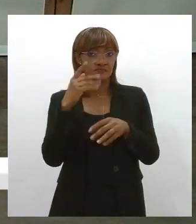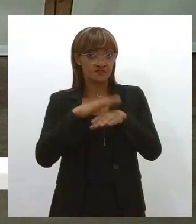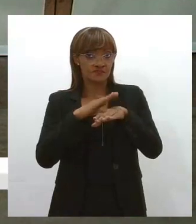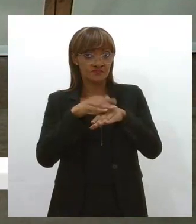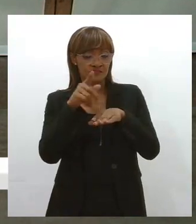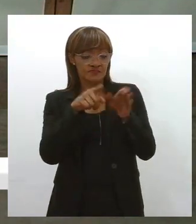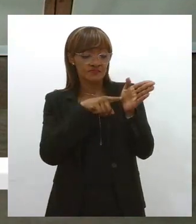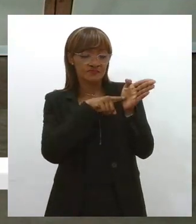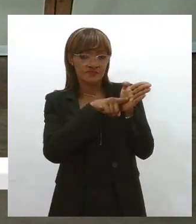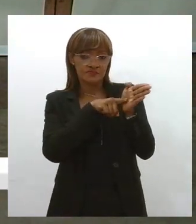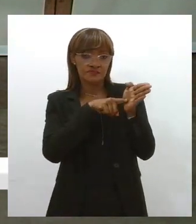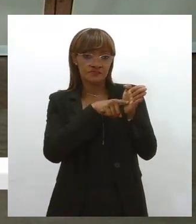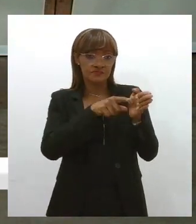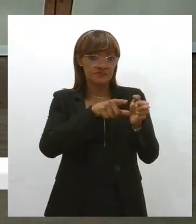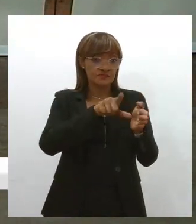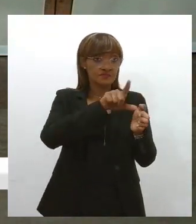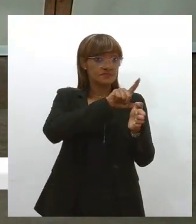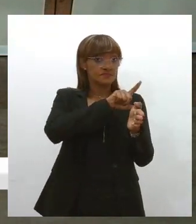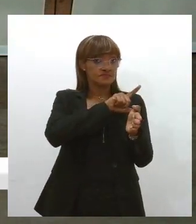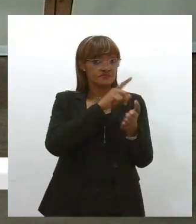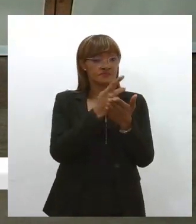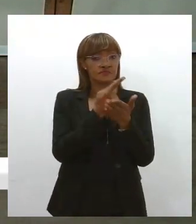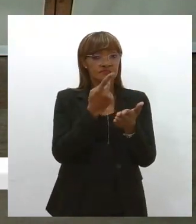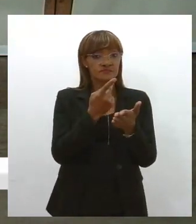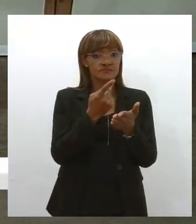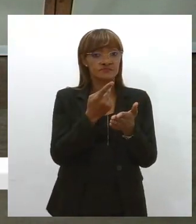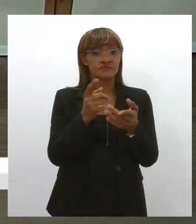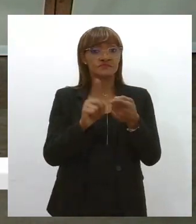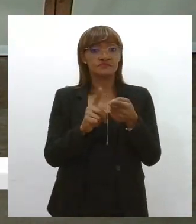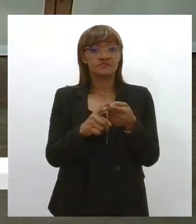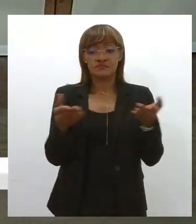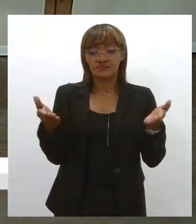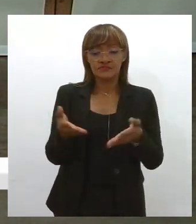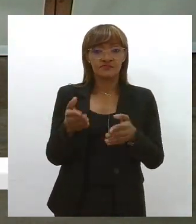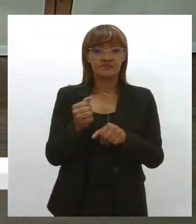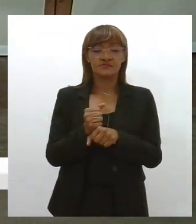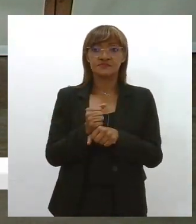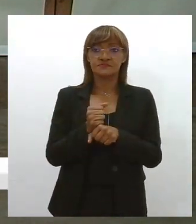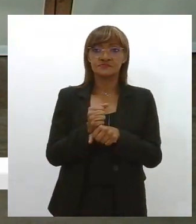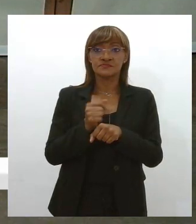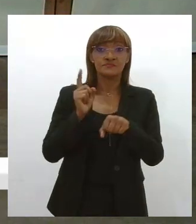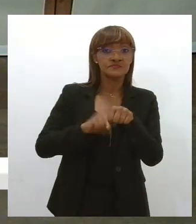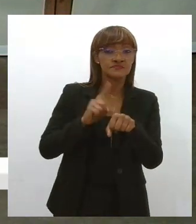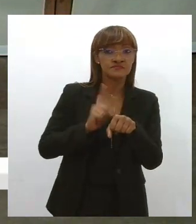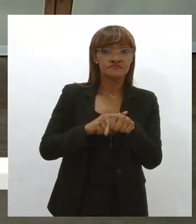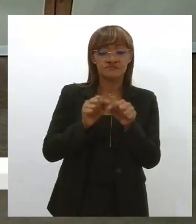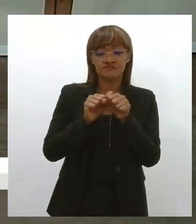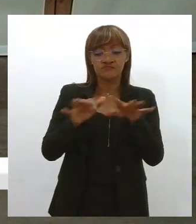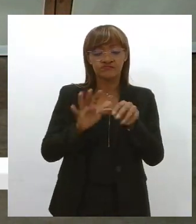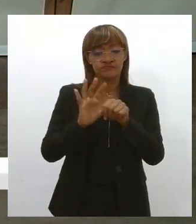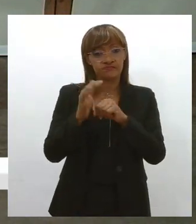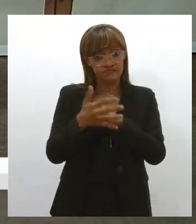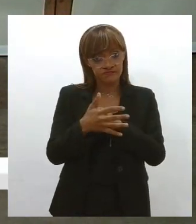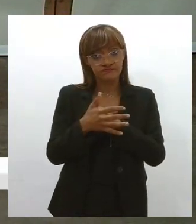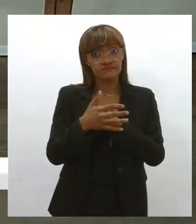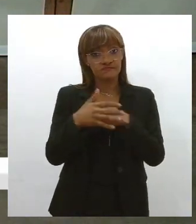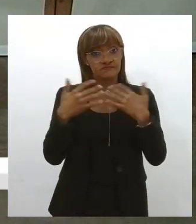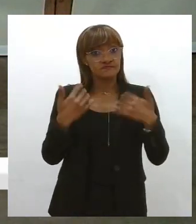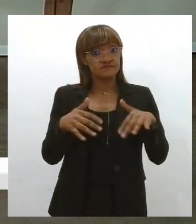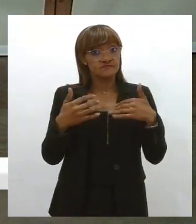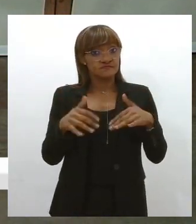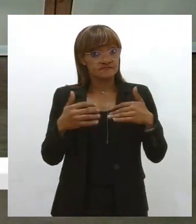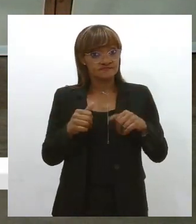a fazer antes disso e esse estágio de pandemia? O coronavírus não deixa de ser uma ameaça, mas não